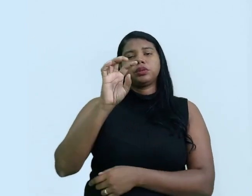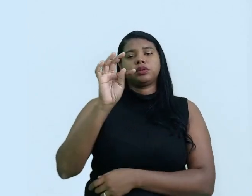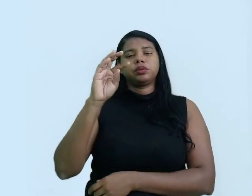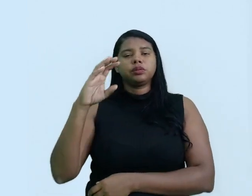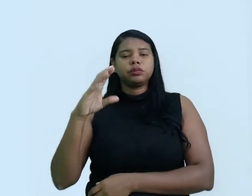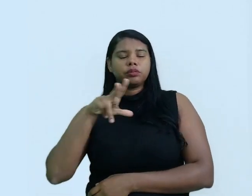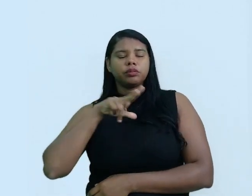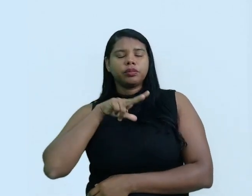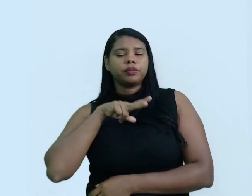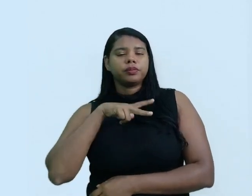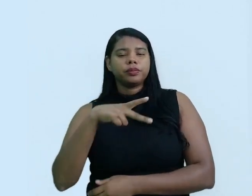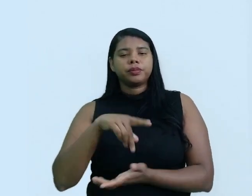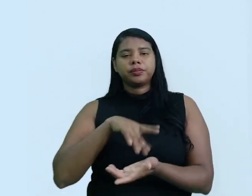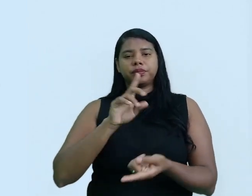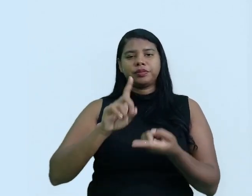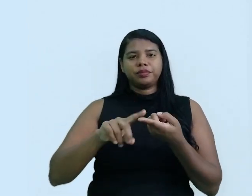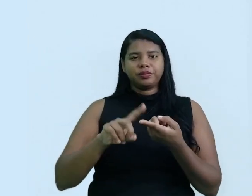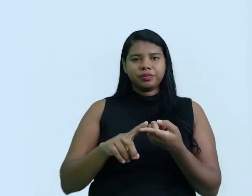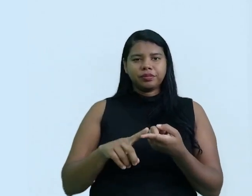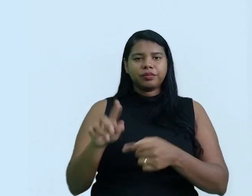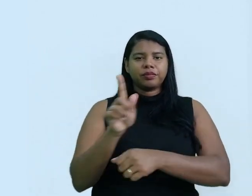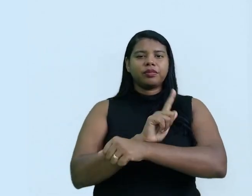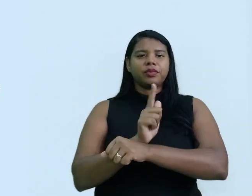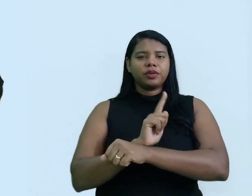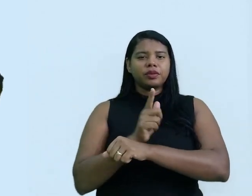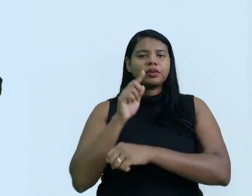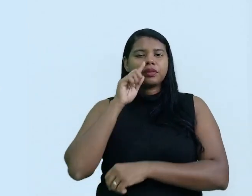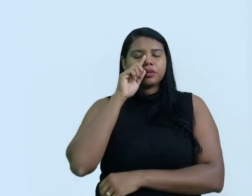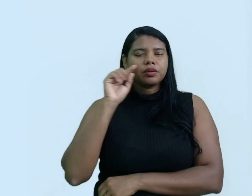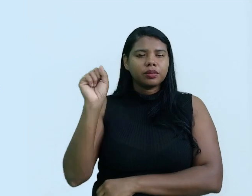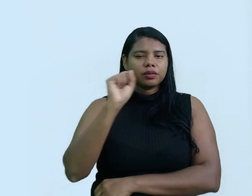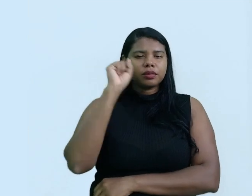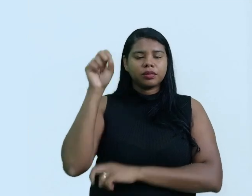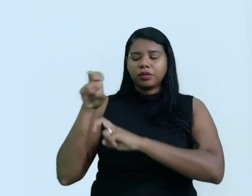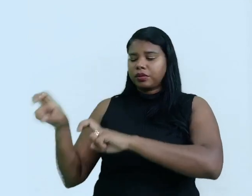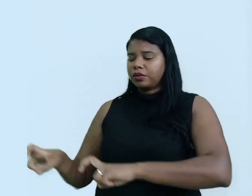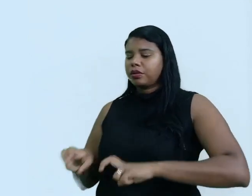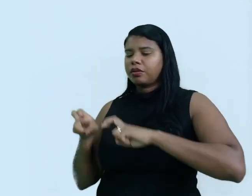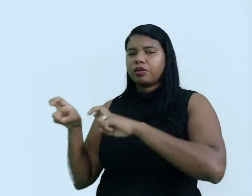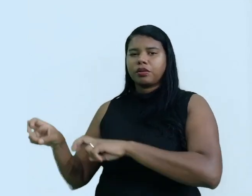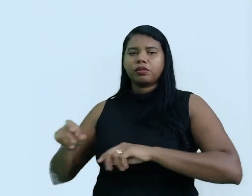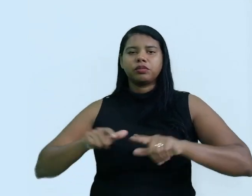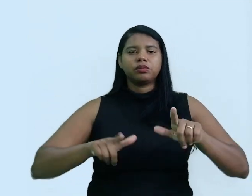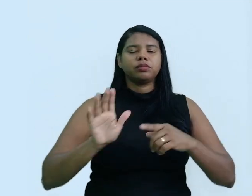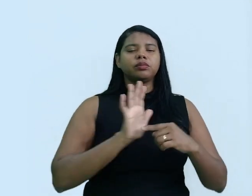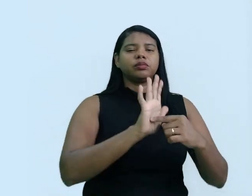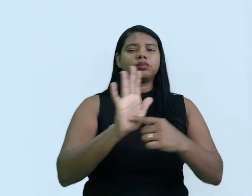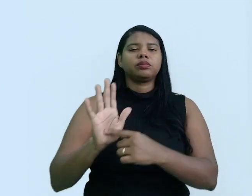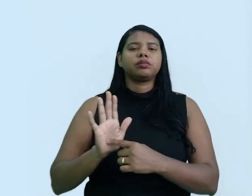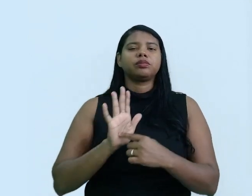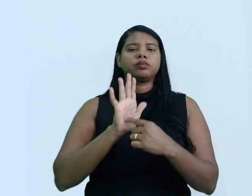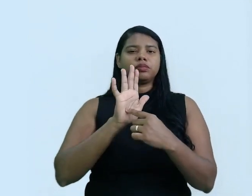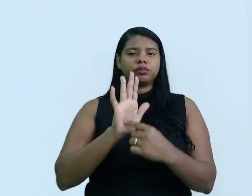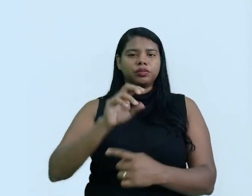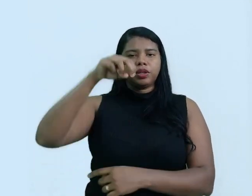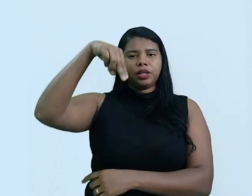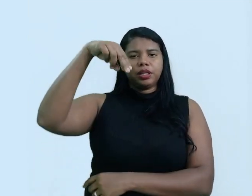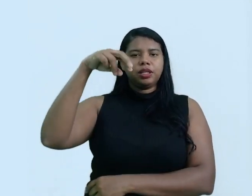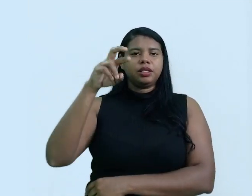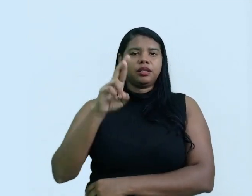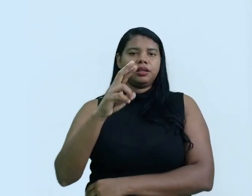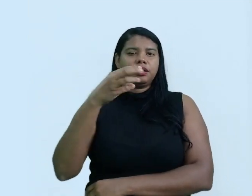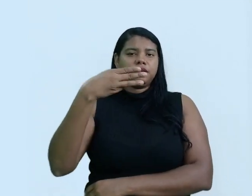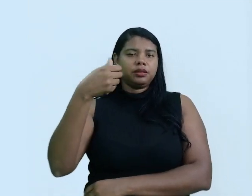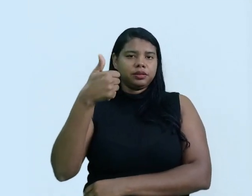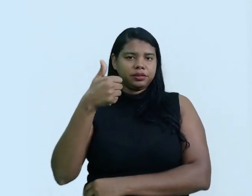as particularidades que o Programa de Gerenciamento de Riscos da Atividade Rural, ele traz em sua NR31,